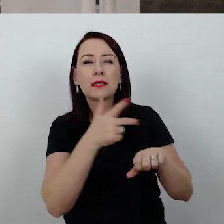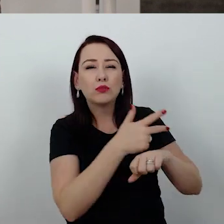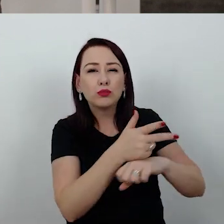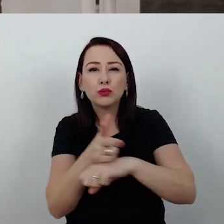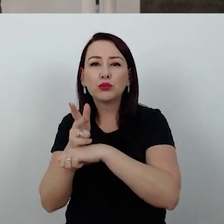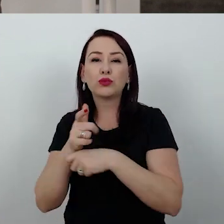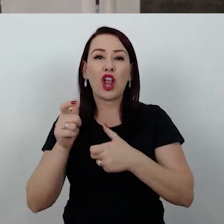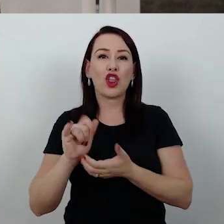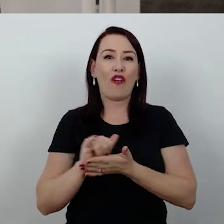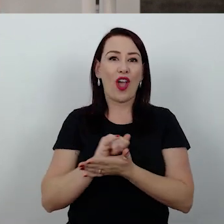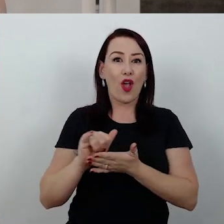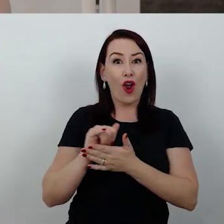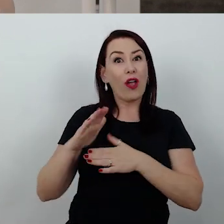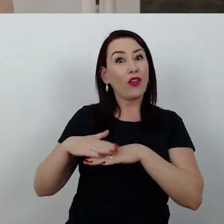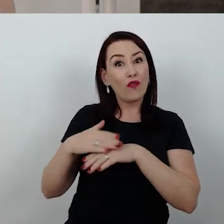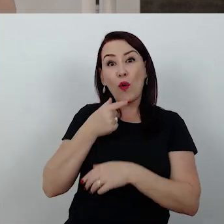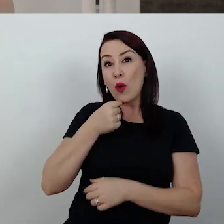Então, ele incentivava com recursos,